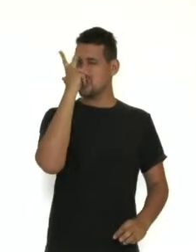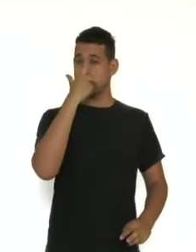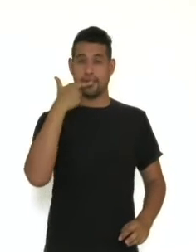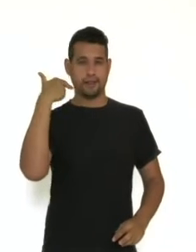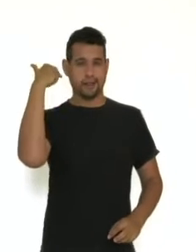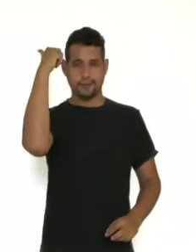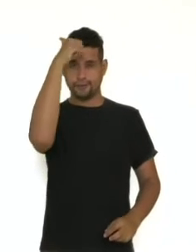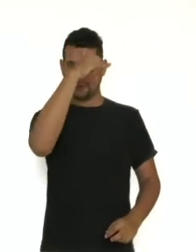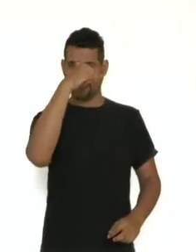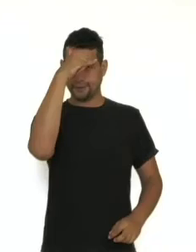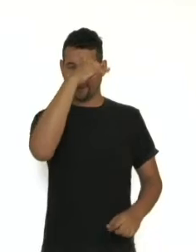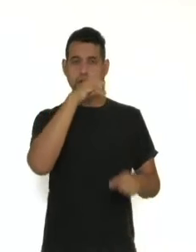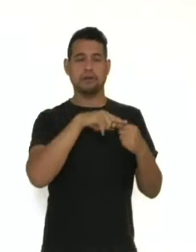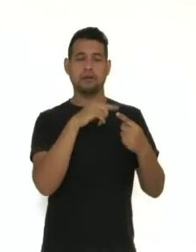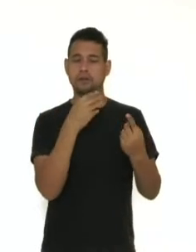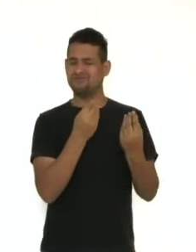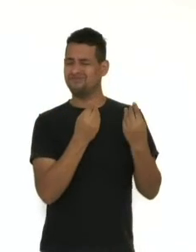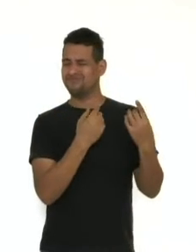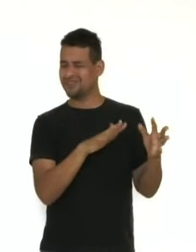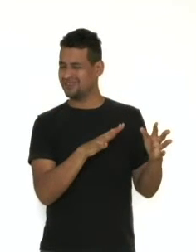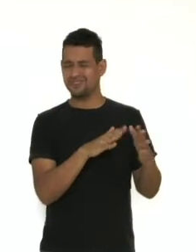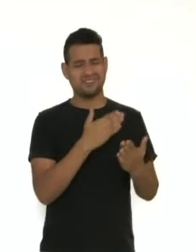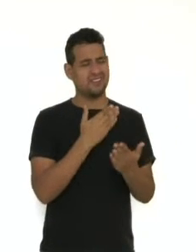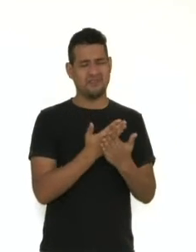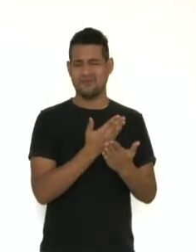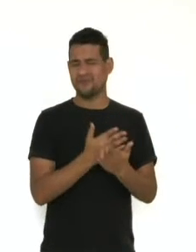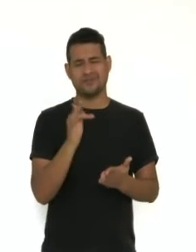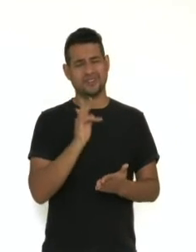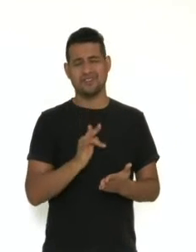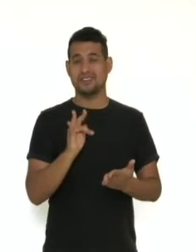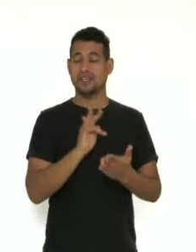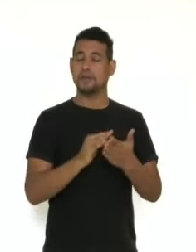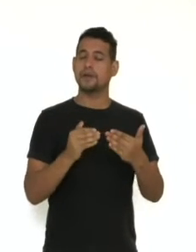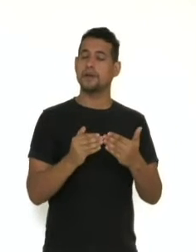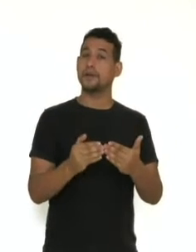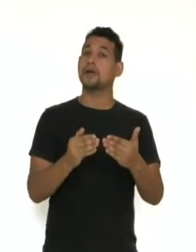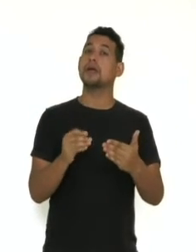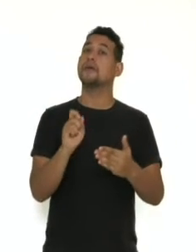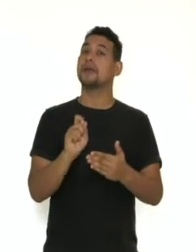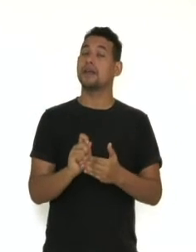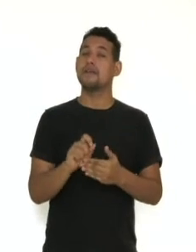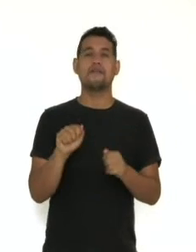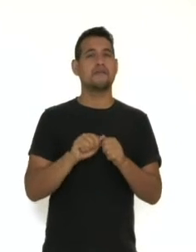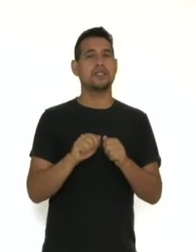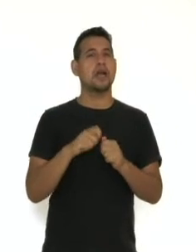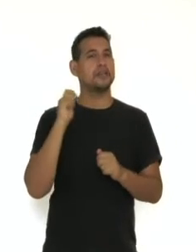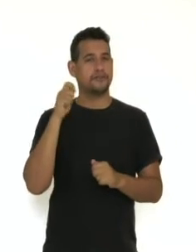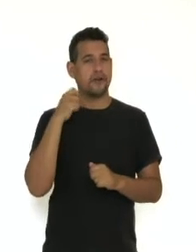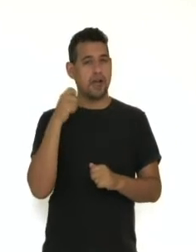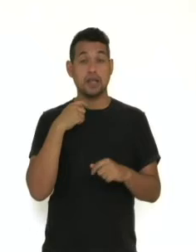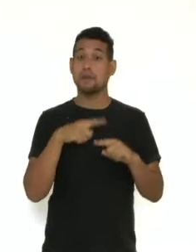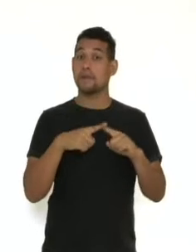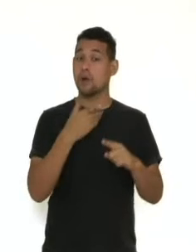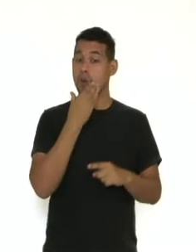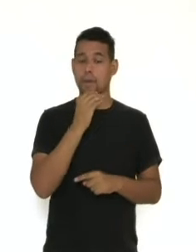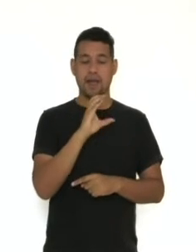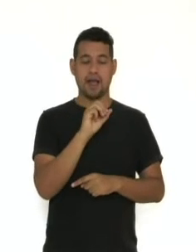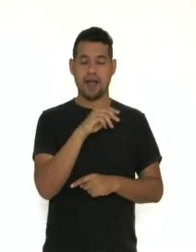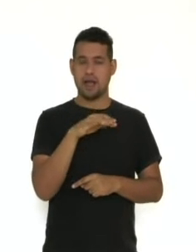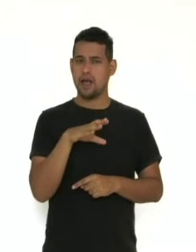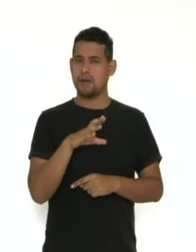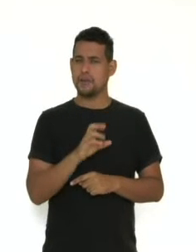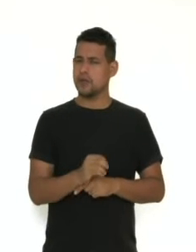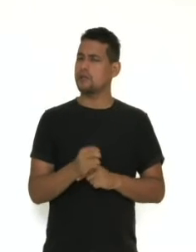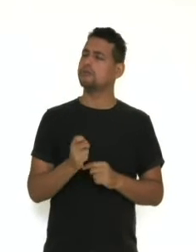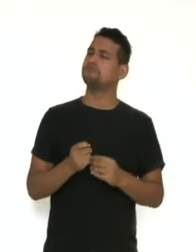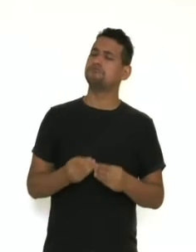tonta, abandonou a magistratura e veio abrir banca de advogado. Camilo arranjou-lhe